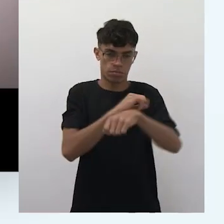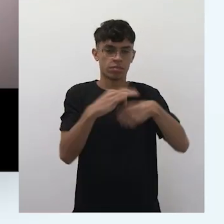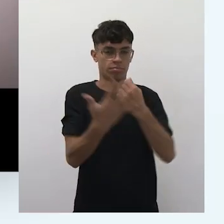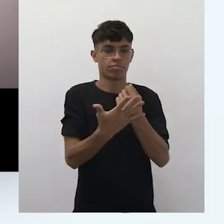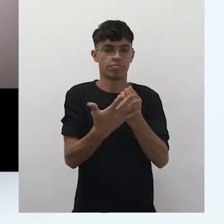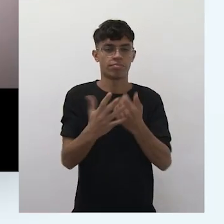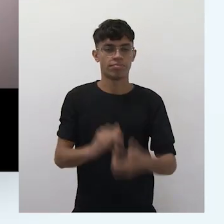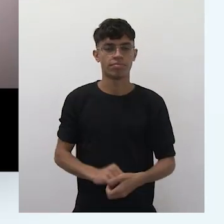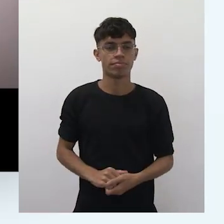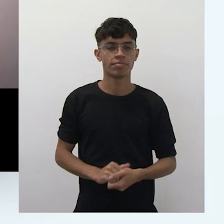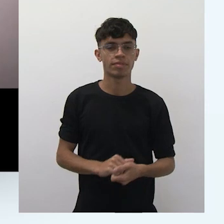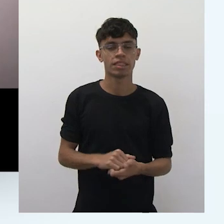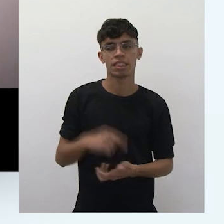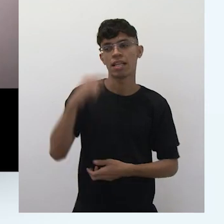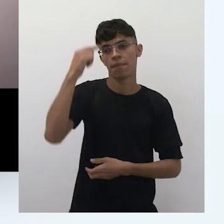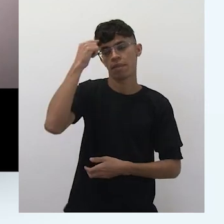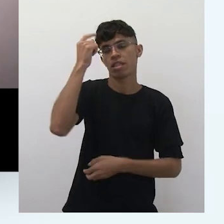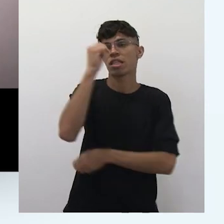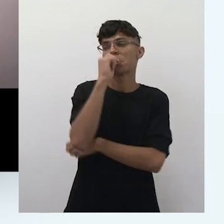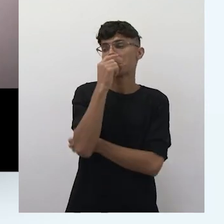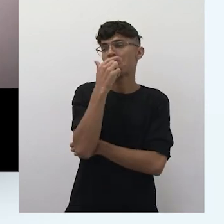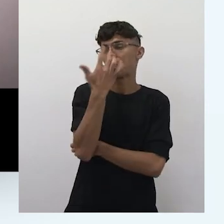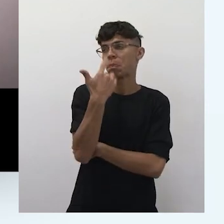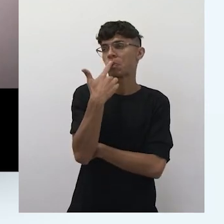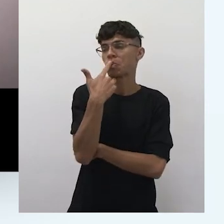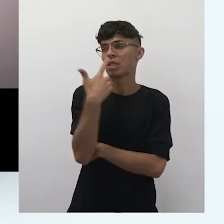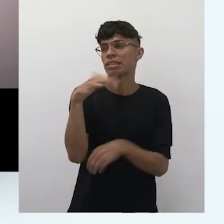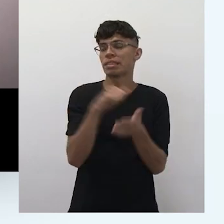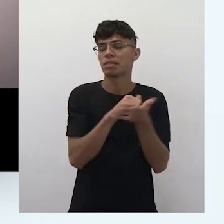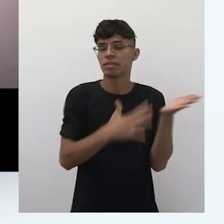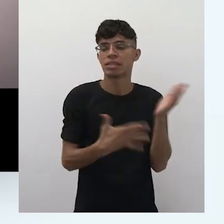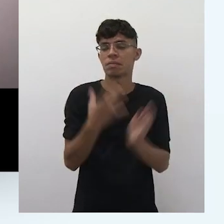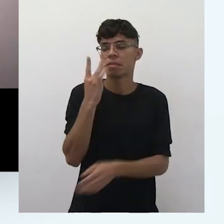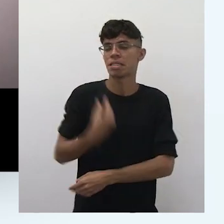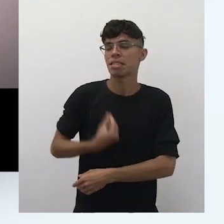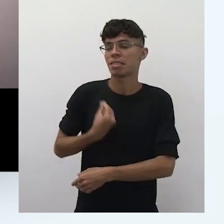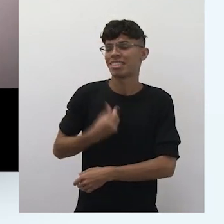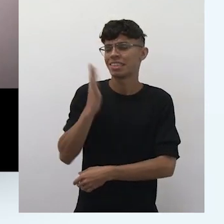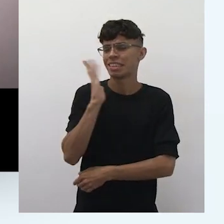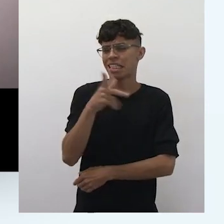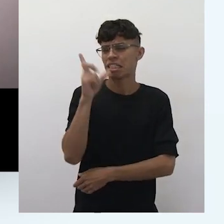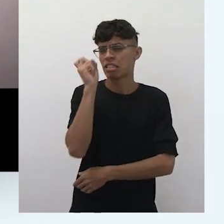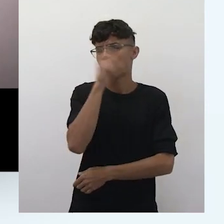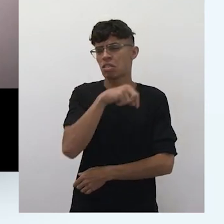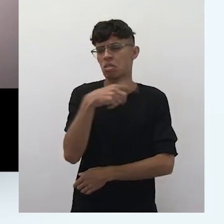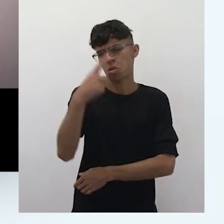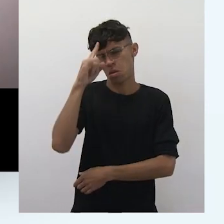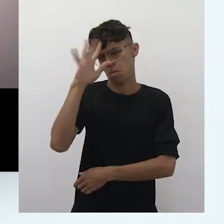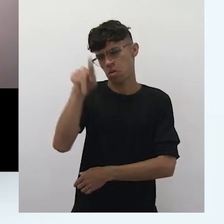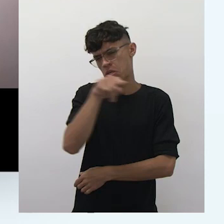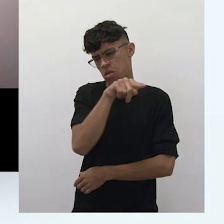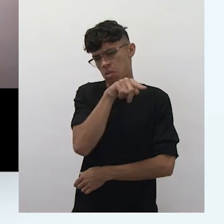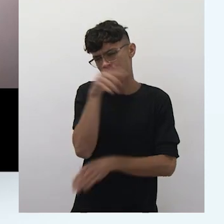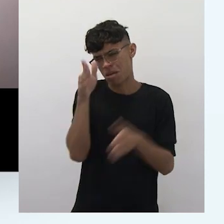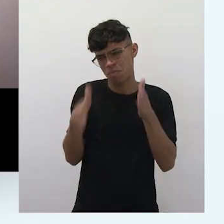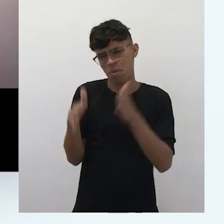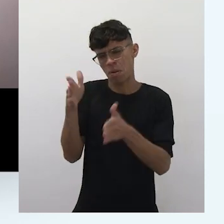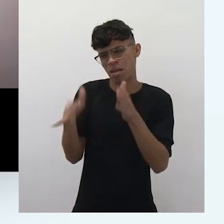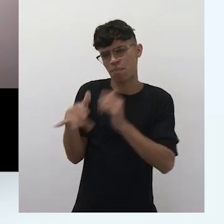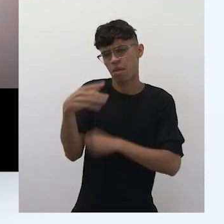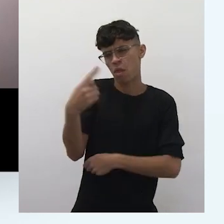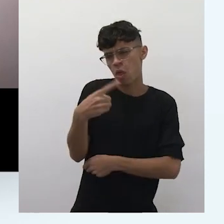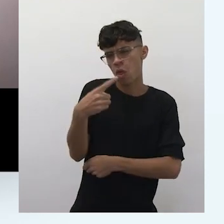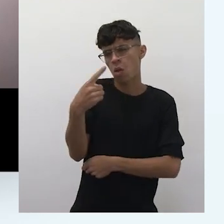Pois é, né? Se pensar nas atividades presenciais já era complicado, né? Imagina agora pensar em 2 ou